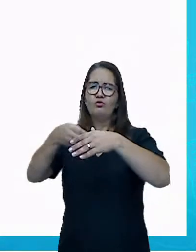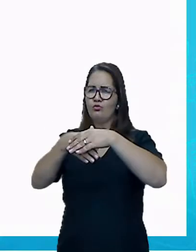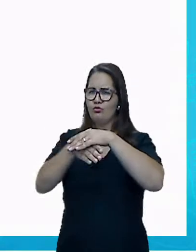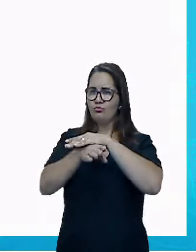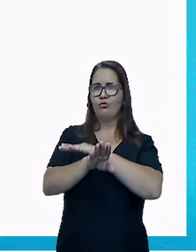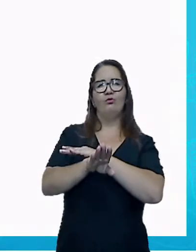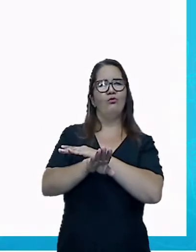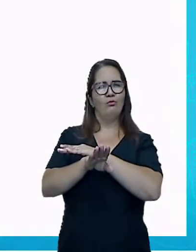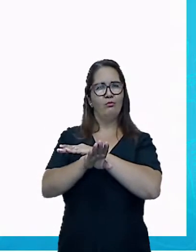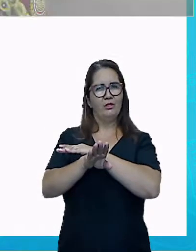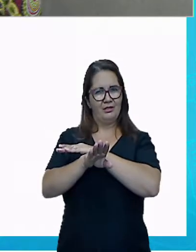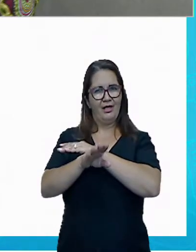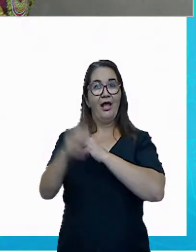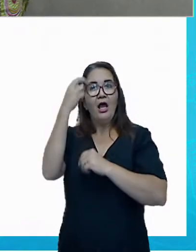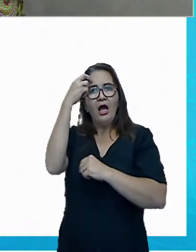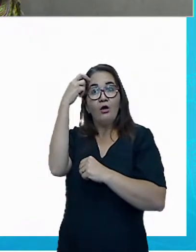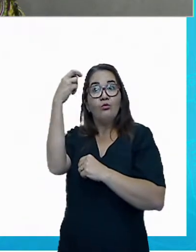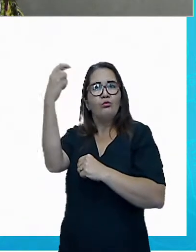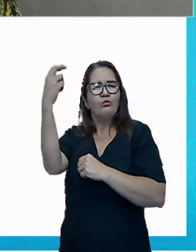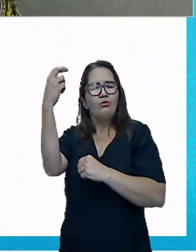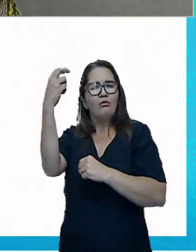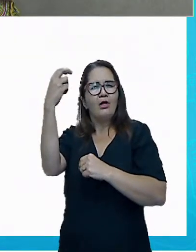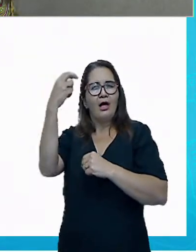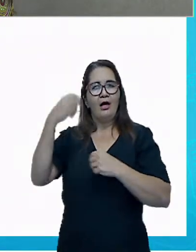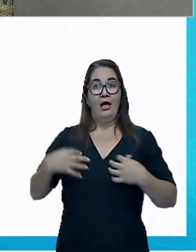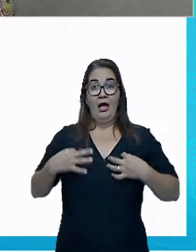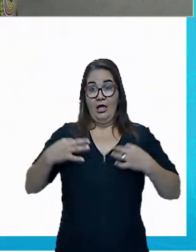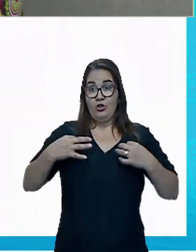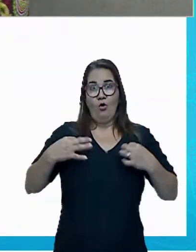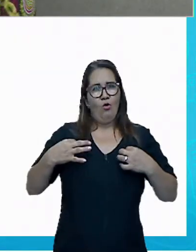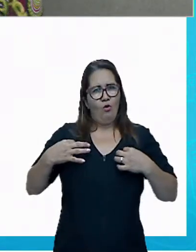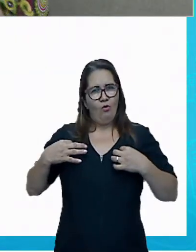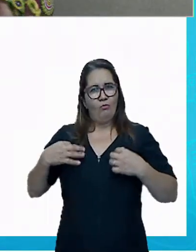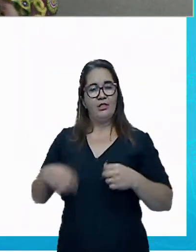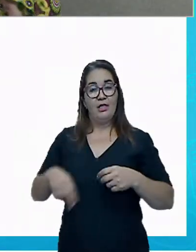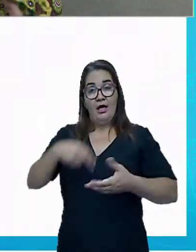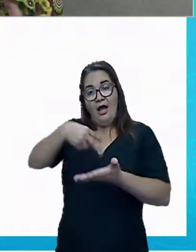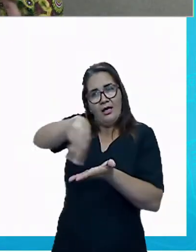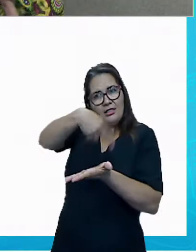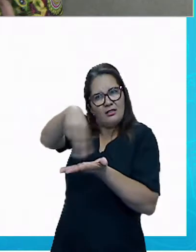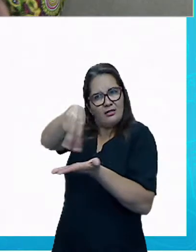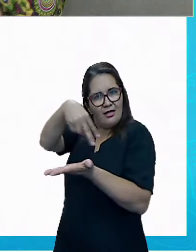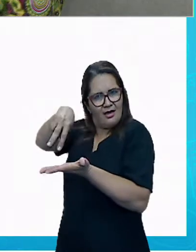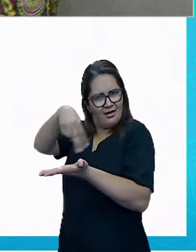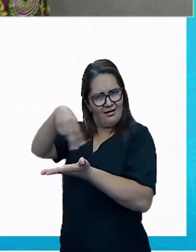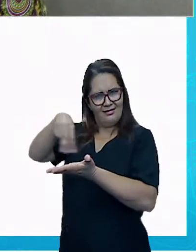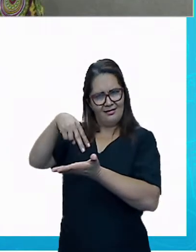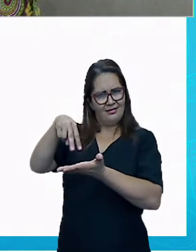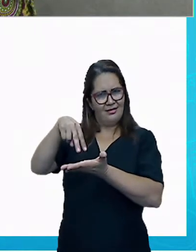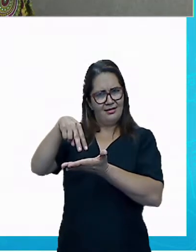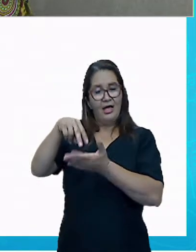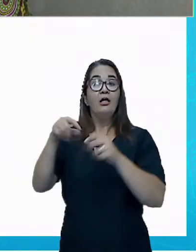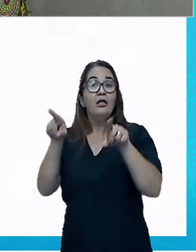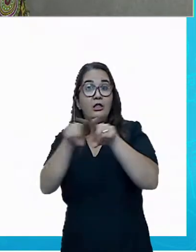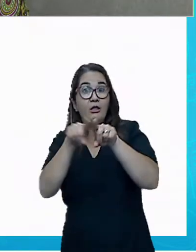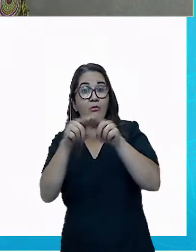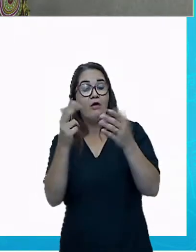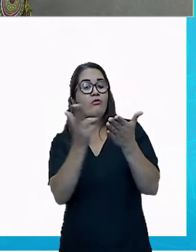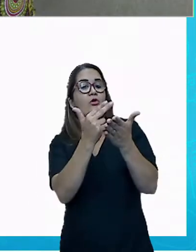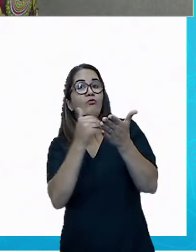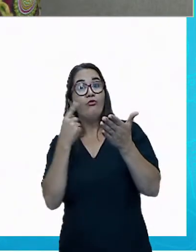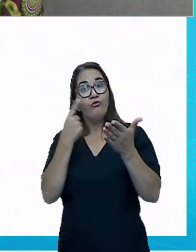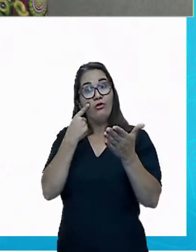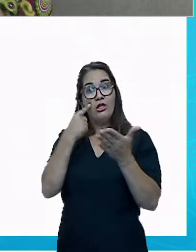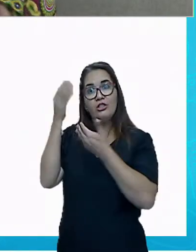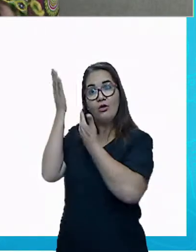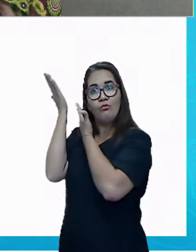suas vestimentas, as suas danças. Aqui, o pintar do corpo,